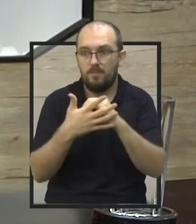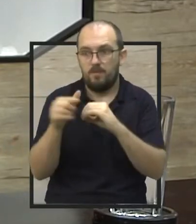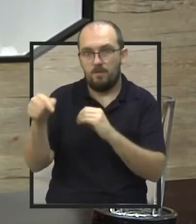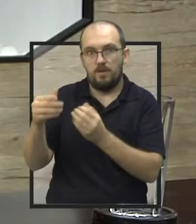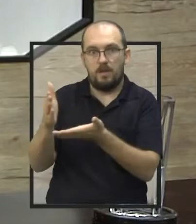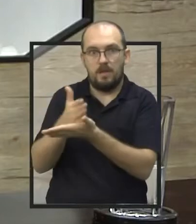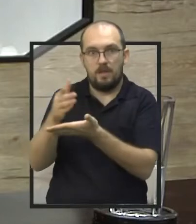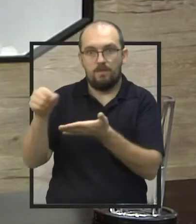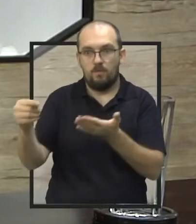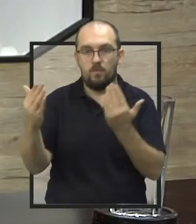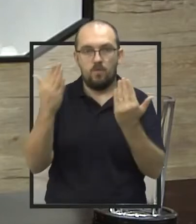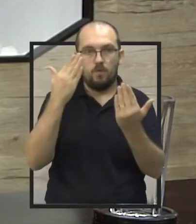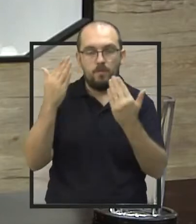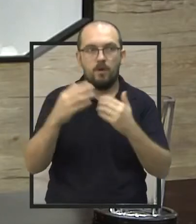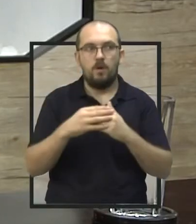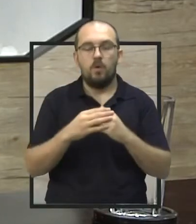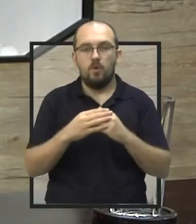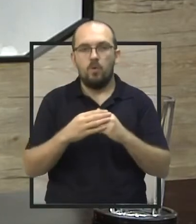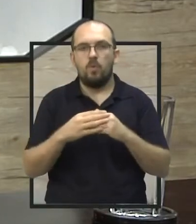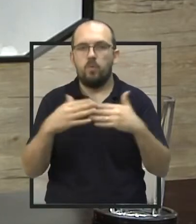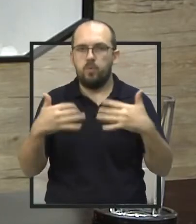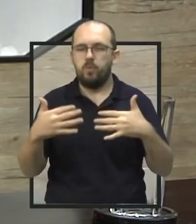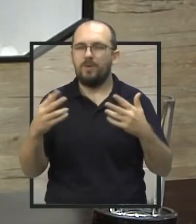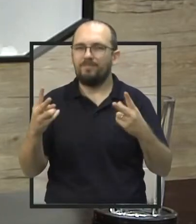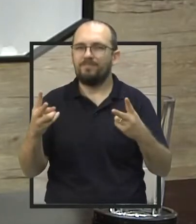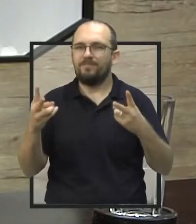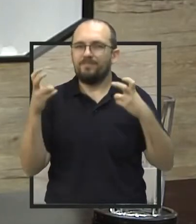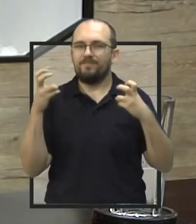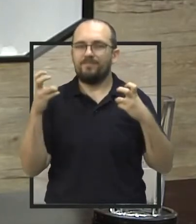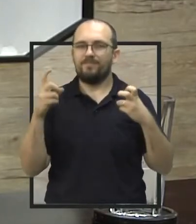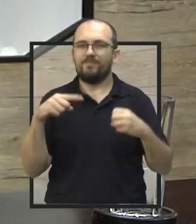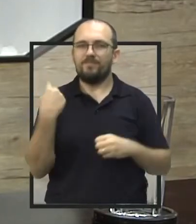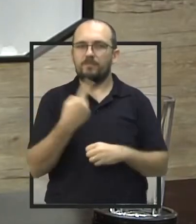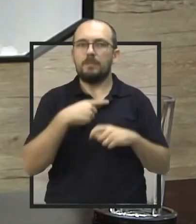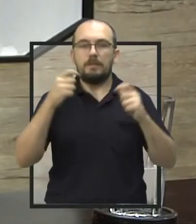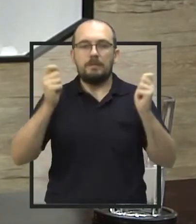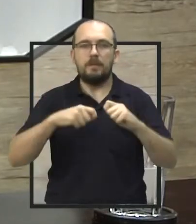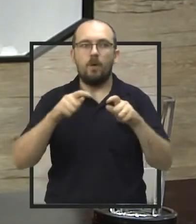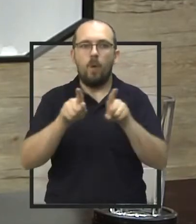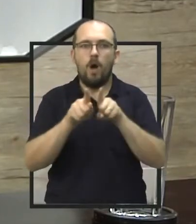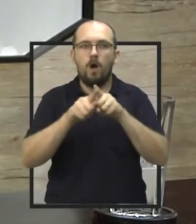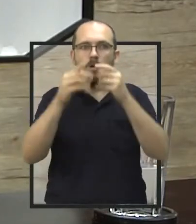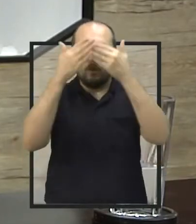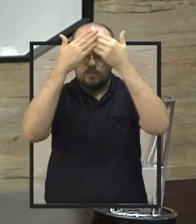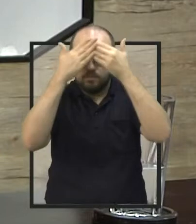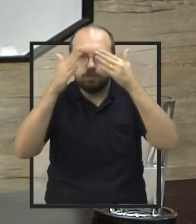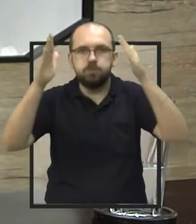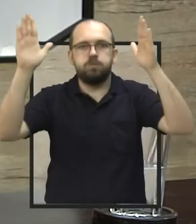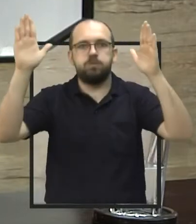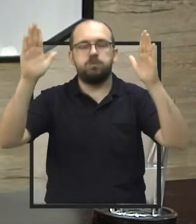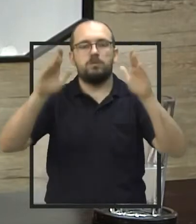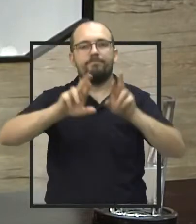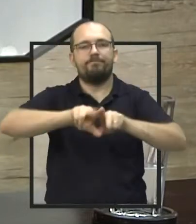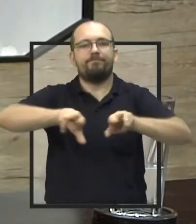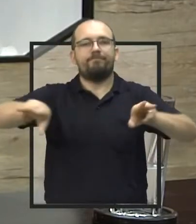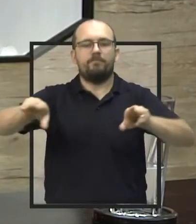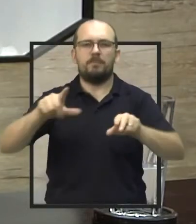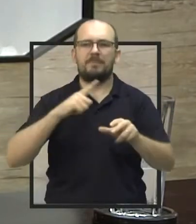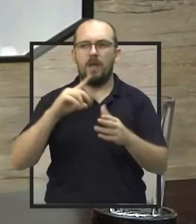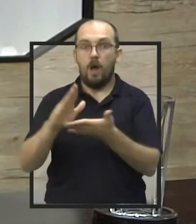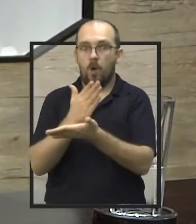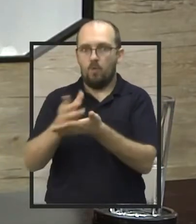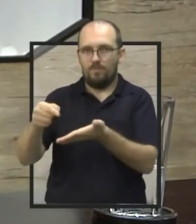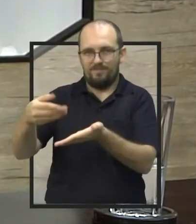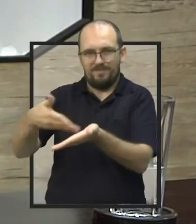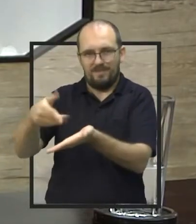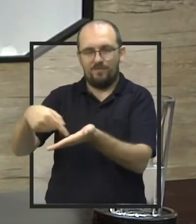trouxe novos surtos cotidianos, te trouxe novas reflexões? A pandemia,